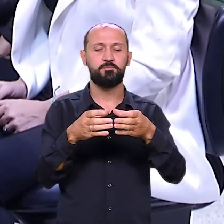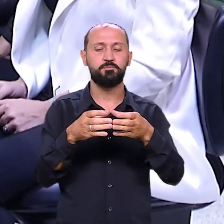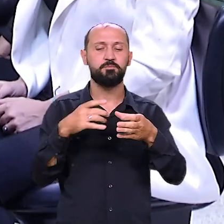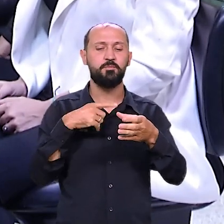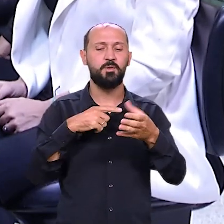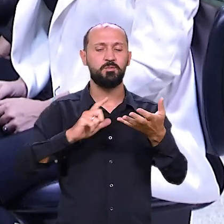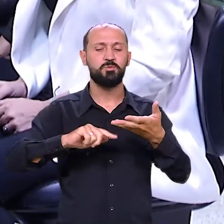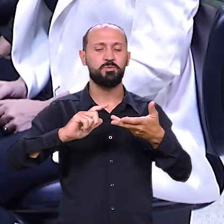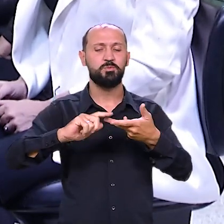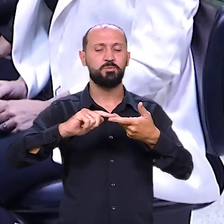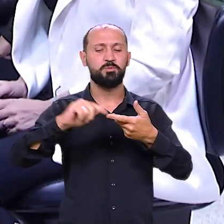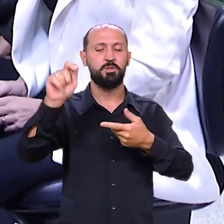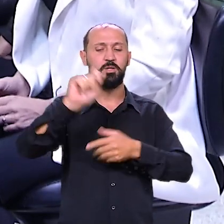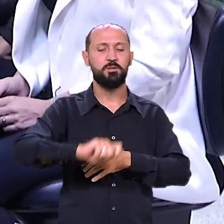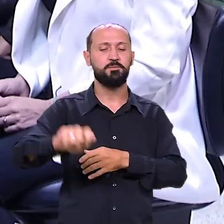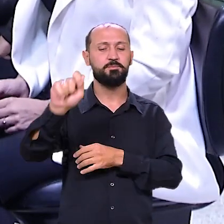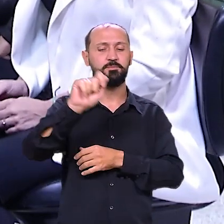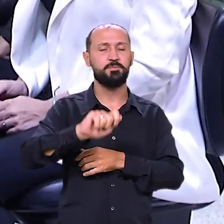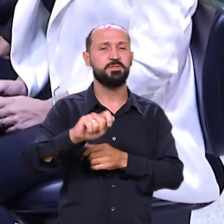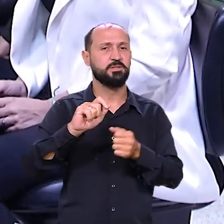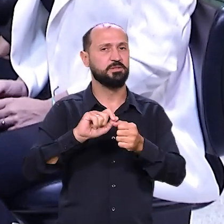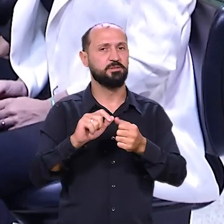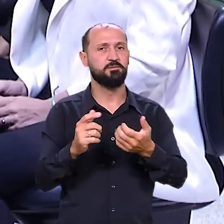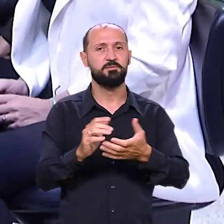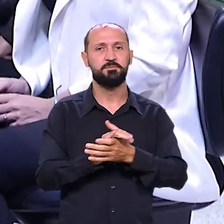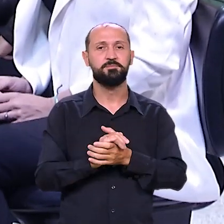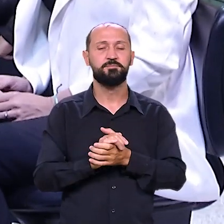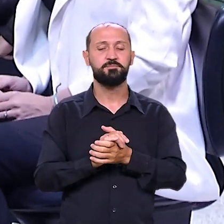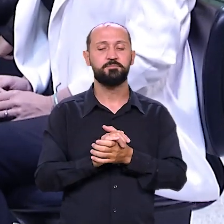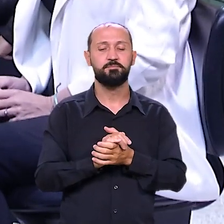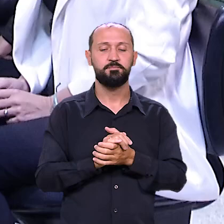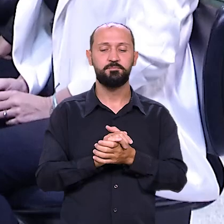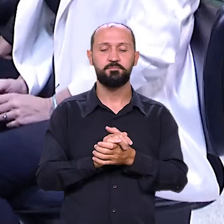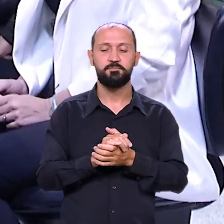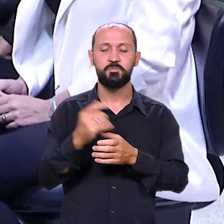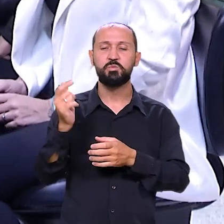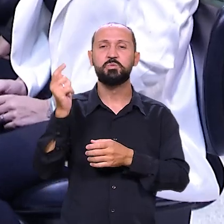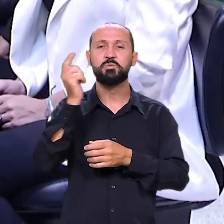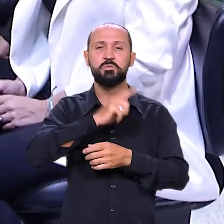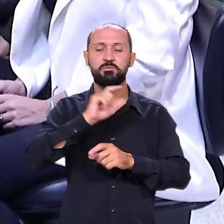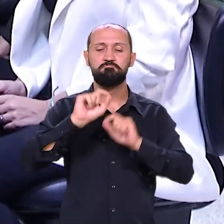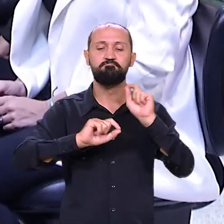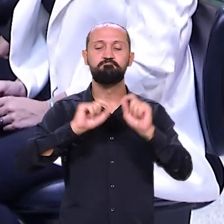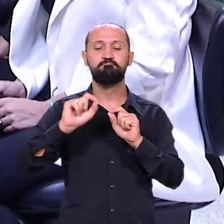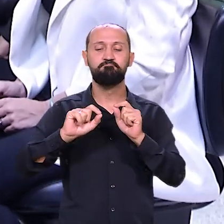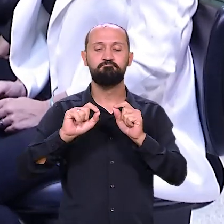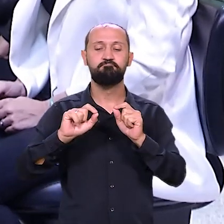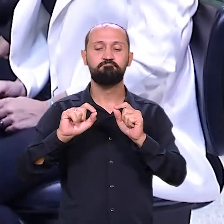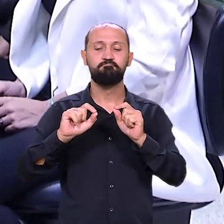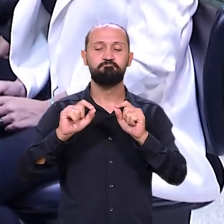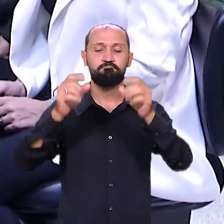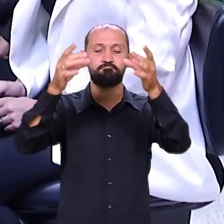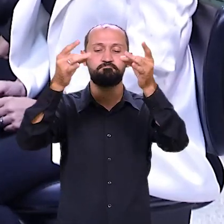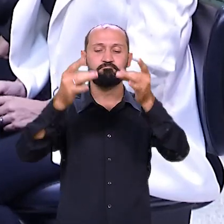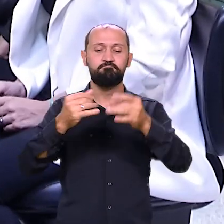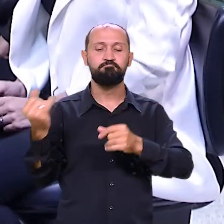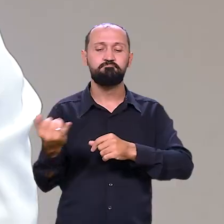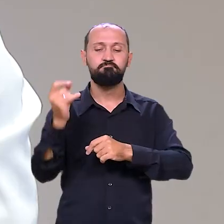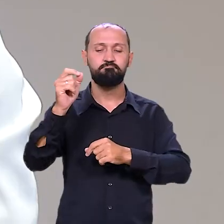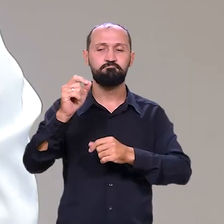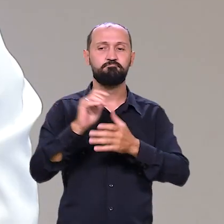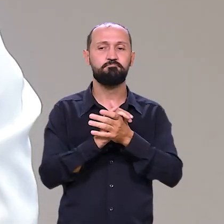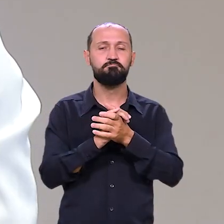nós temos várias associações de produtores. Foi conquistado, foi um ponto importante a